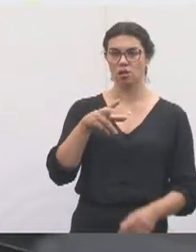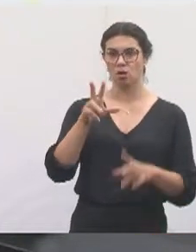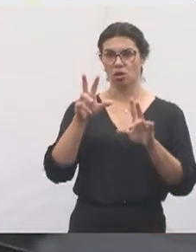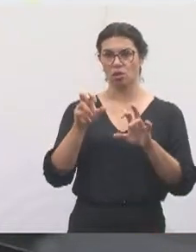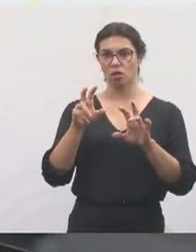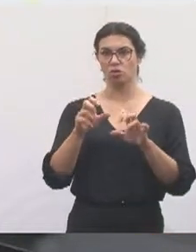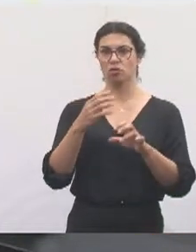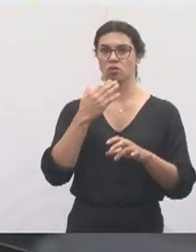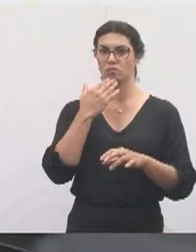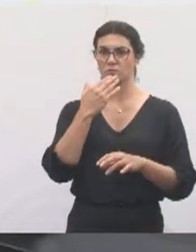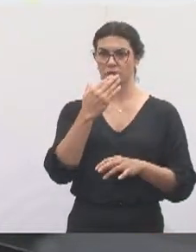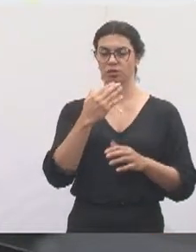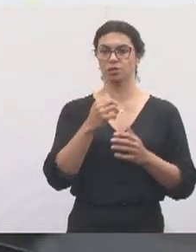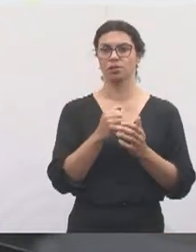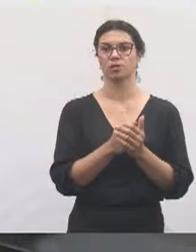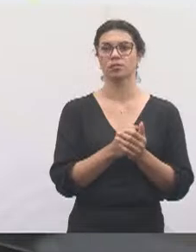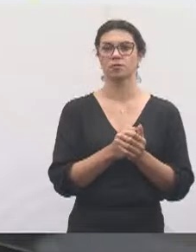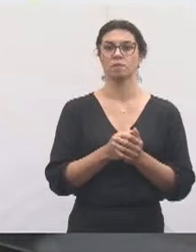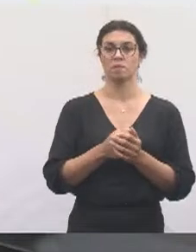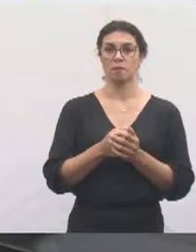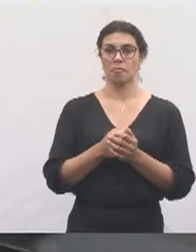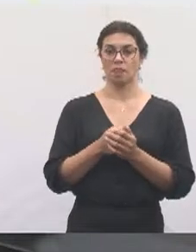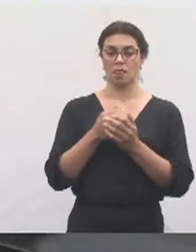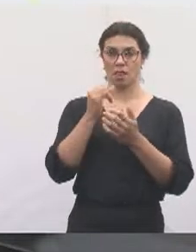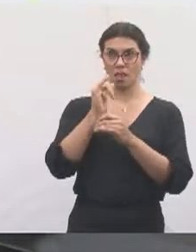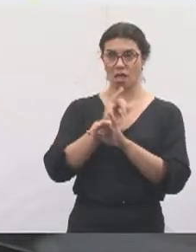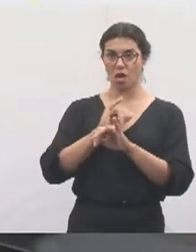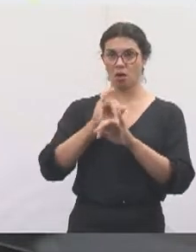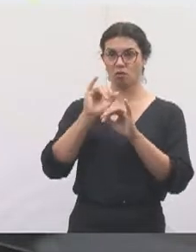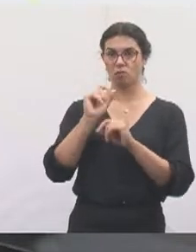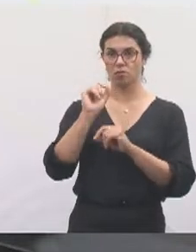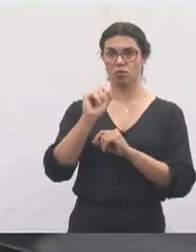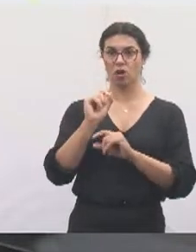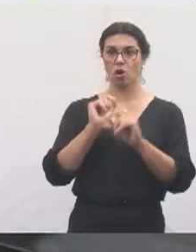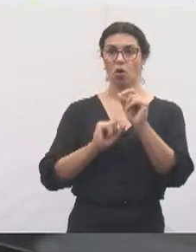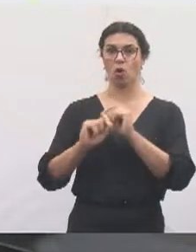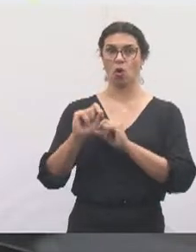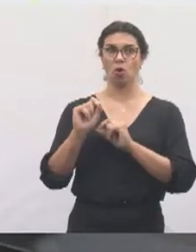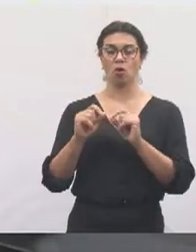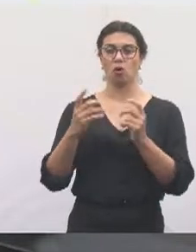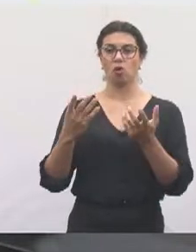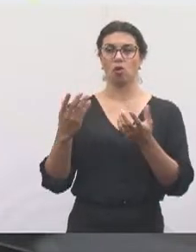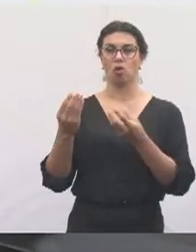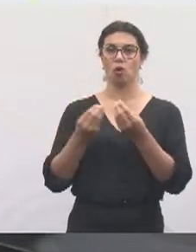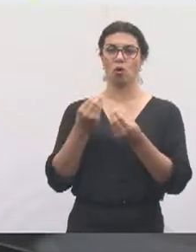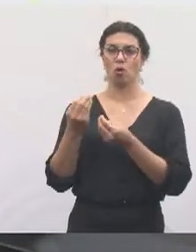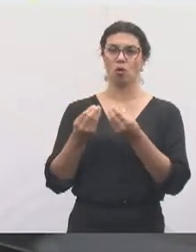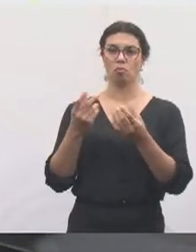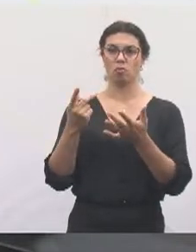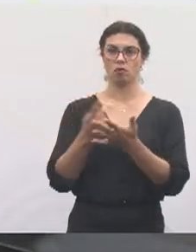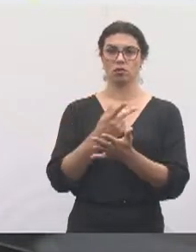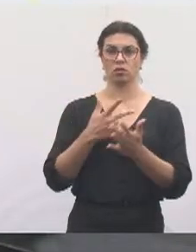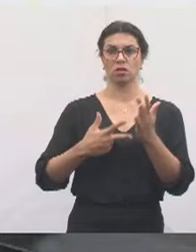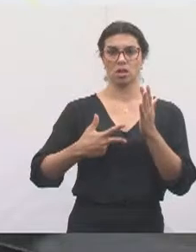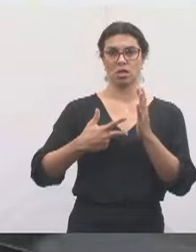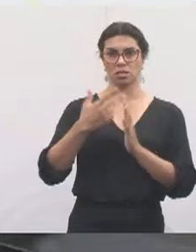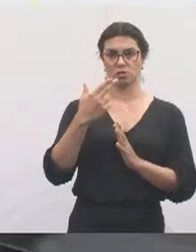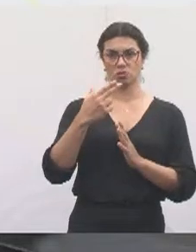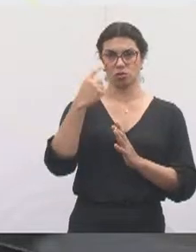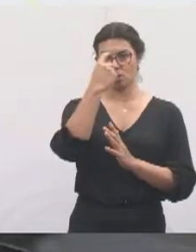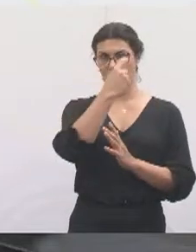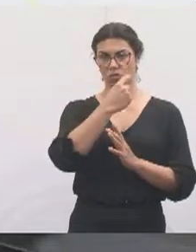supr mencionado informamos como tem ocorrido a cirurgia de cataratas na Rede Pública de saúde